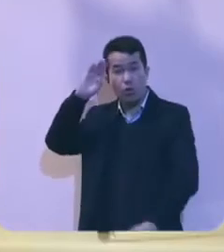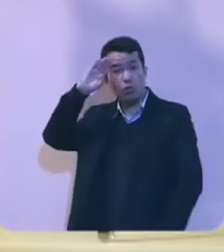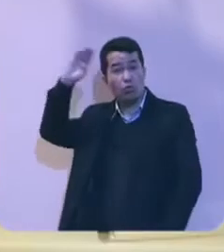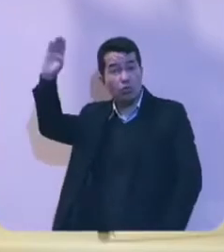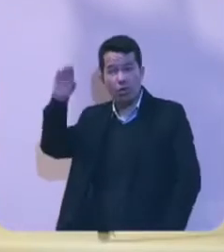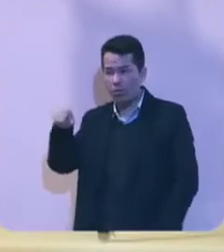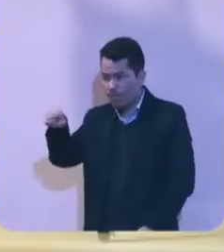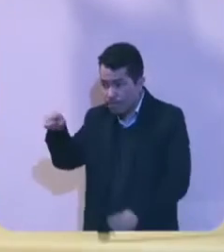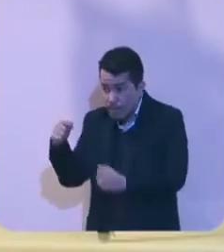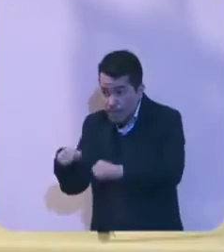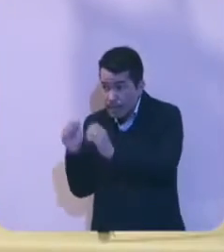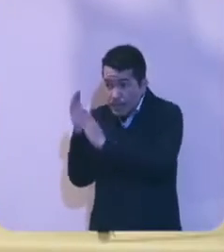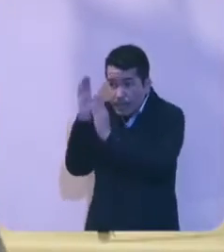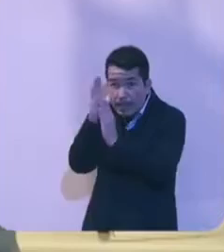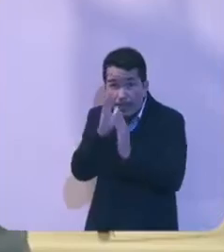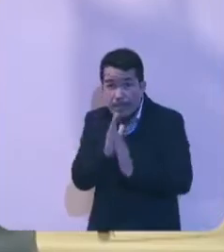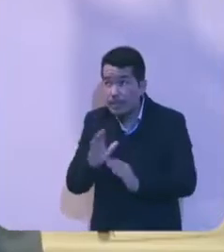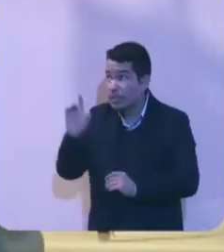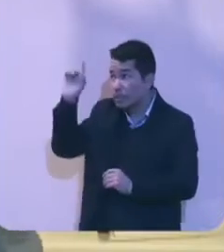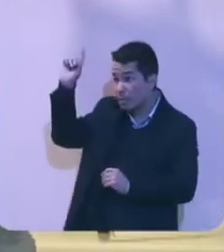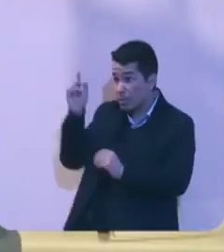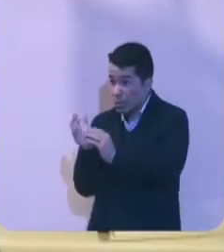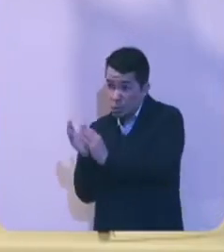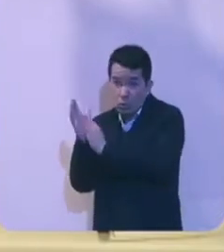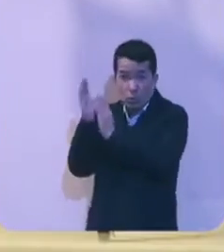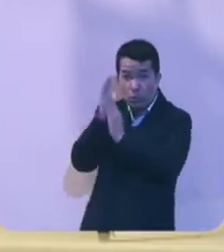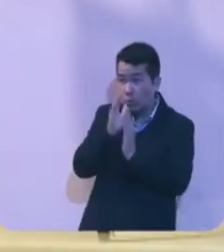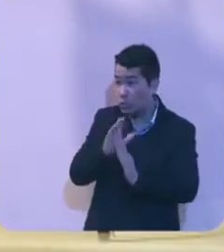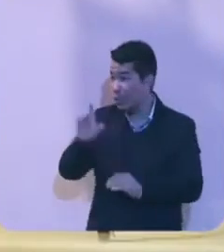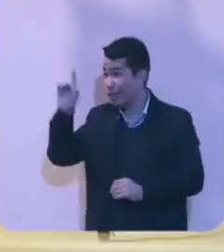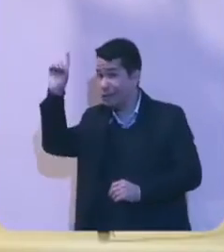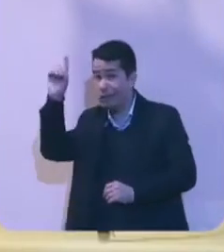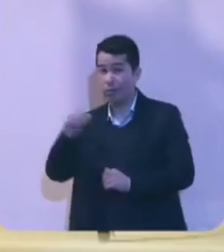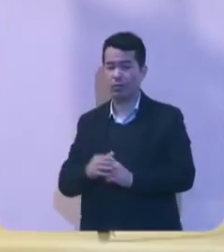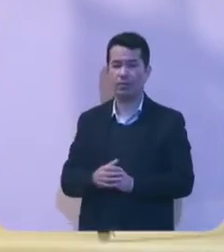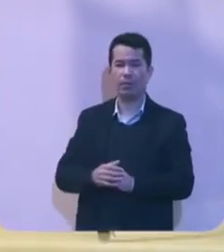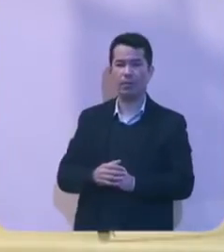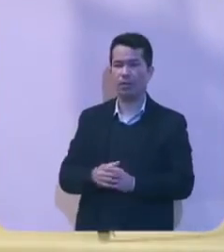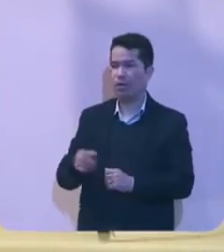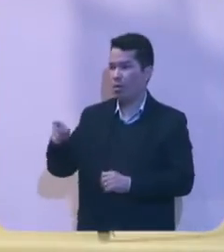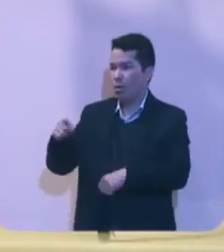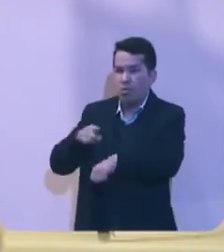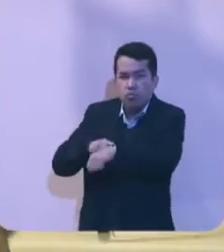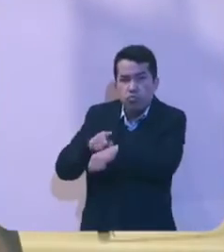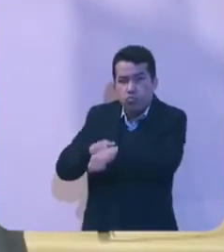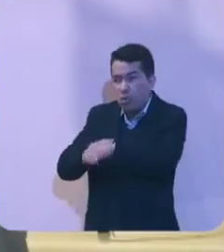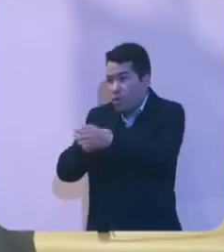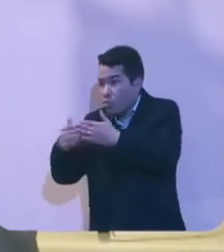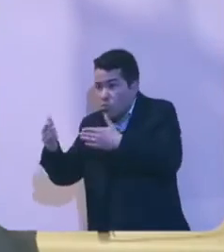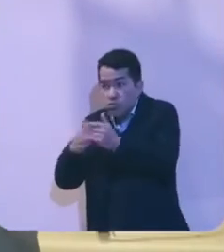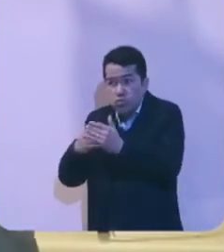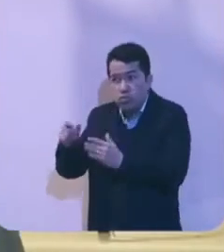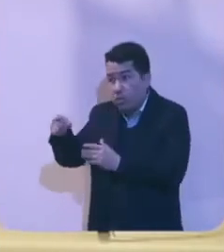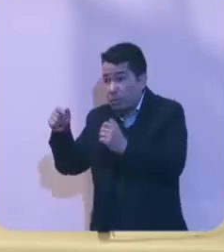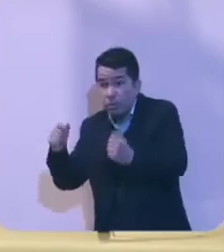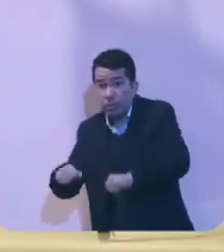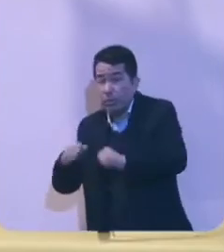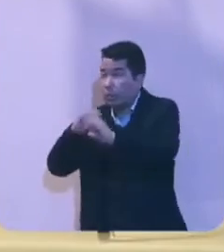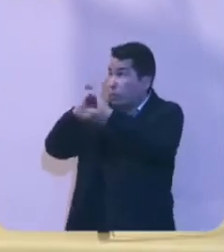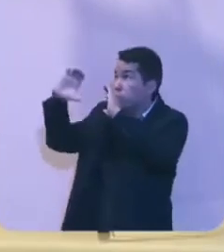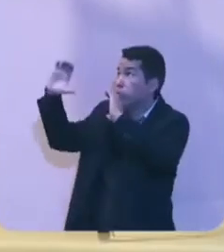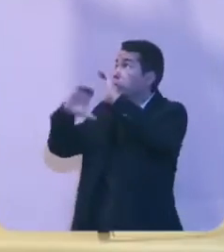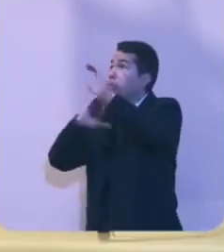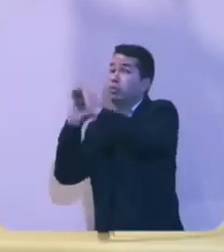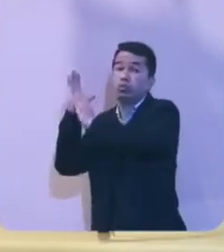Deus. E ele ensinava os servos de Jesus a louvarem ao Senhor em toda e qualquer situação. E é